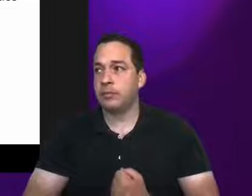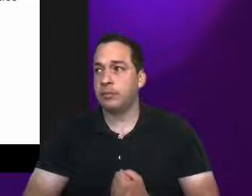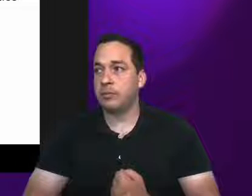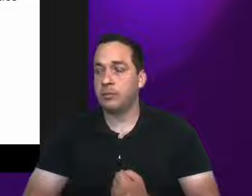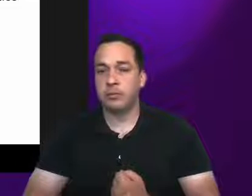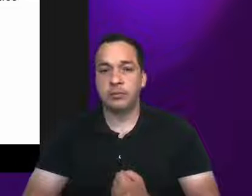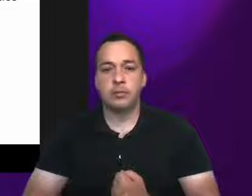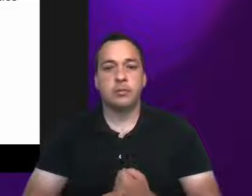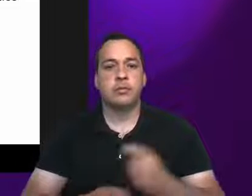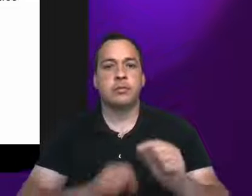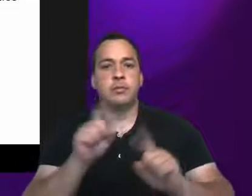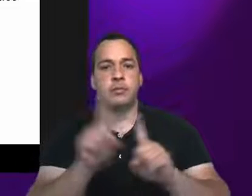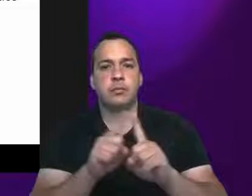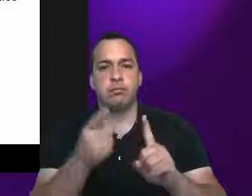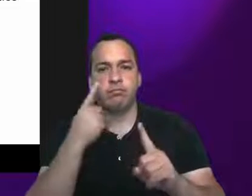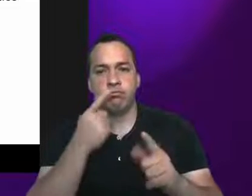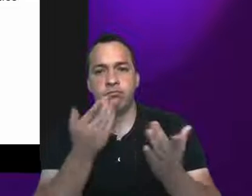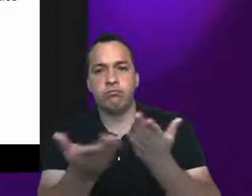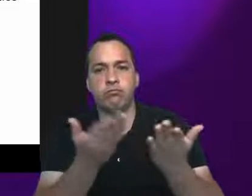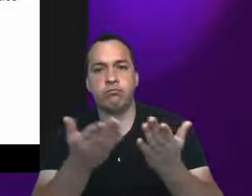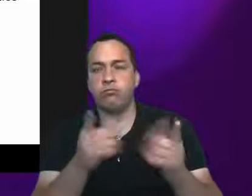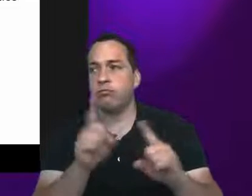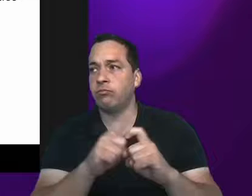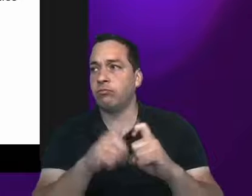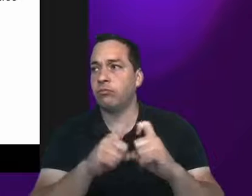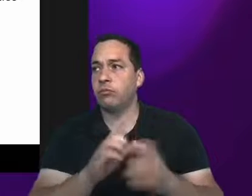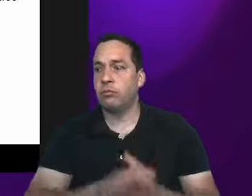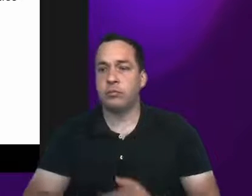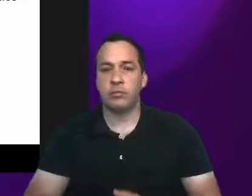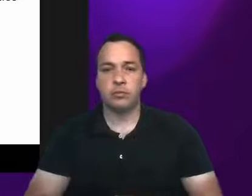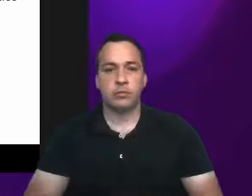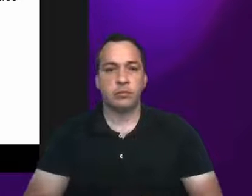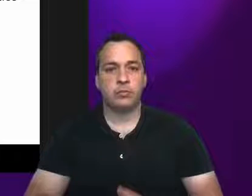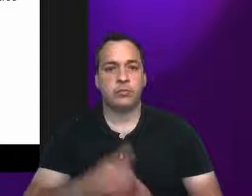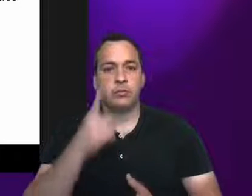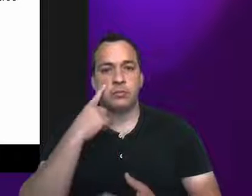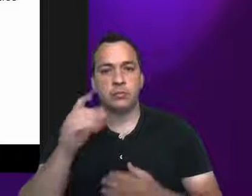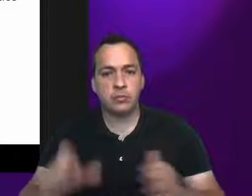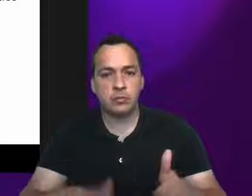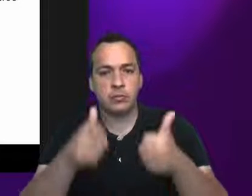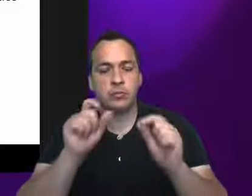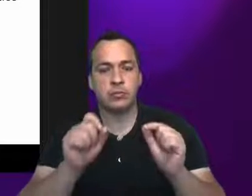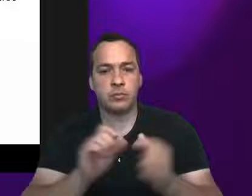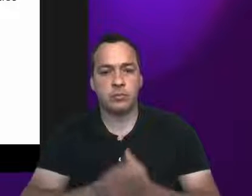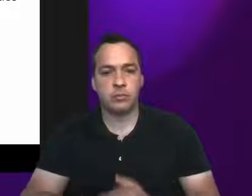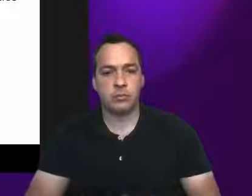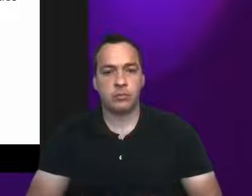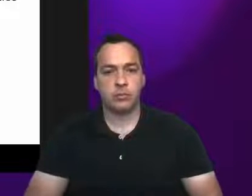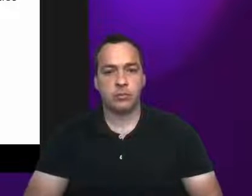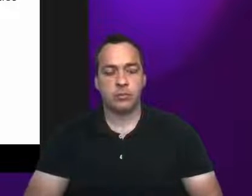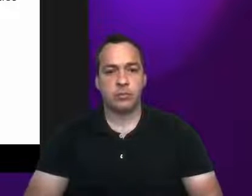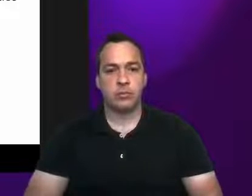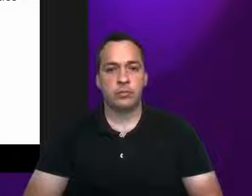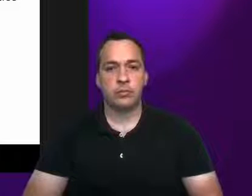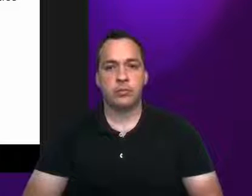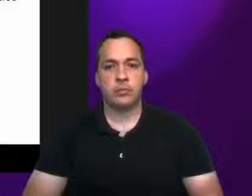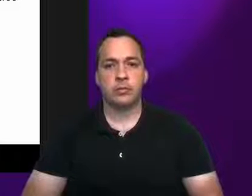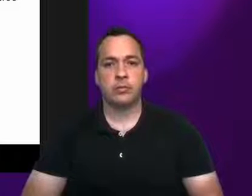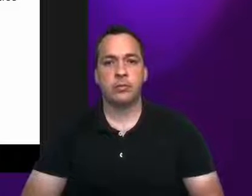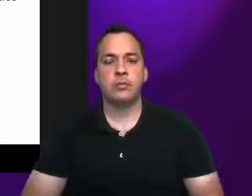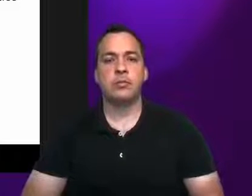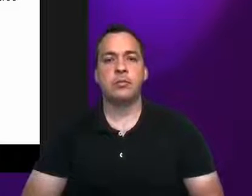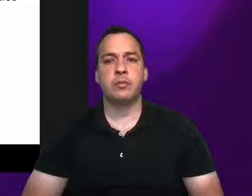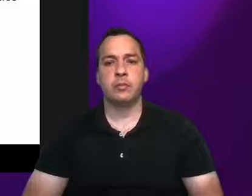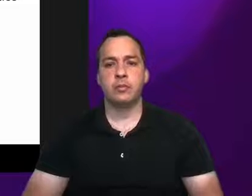decisão clínica e uma definição de uma melhor conduta na fluidoterapia e na diureticoterapia e na UF durante